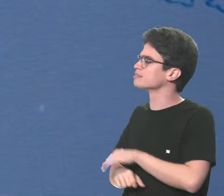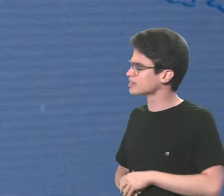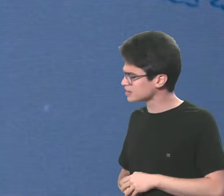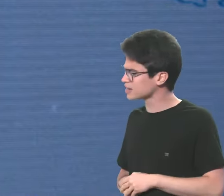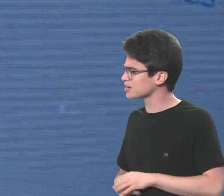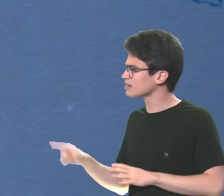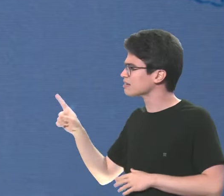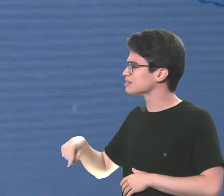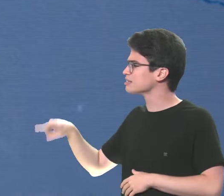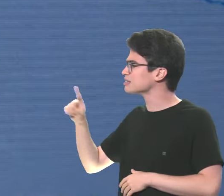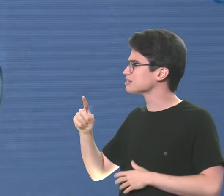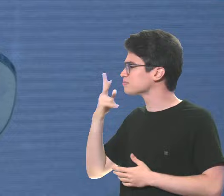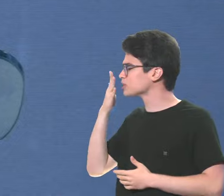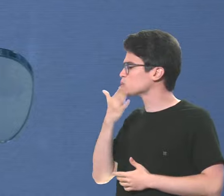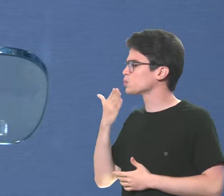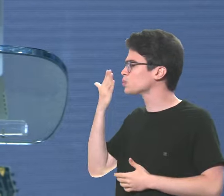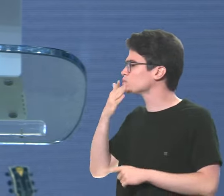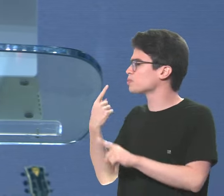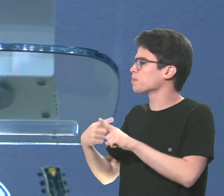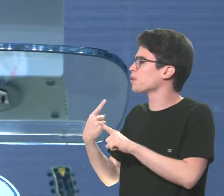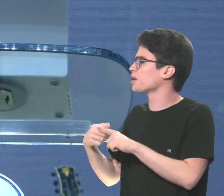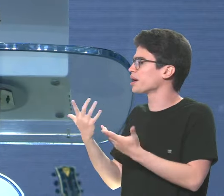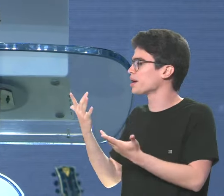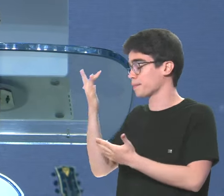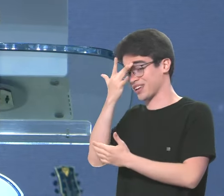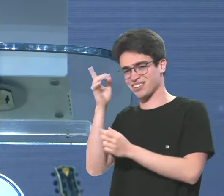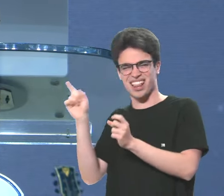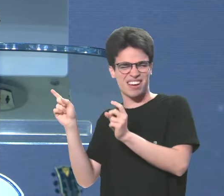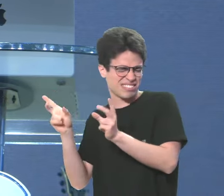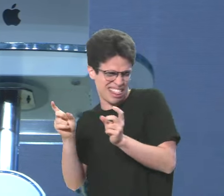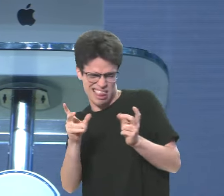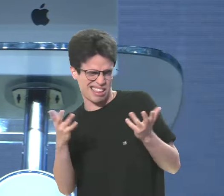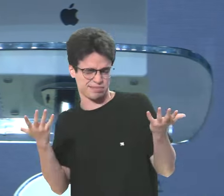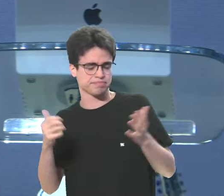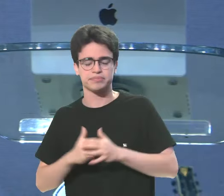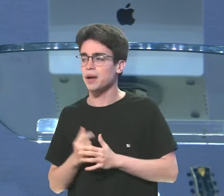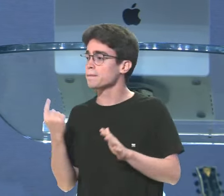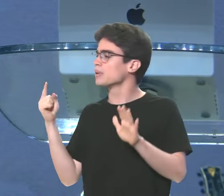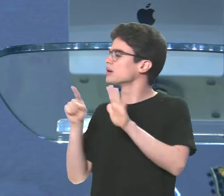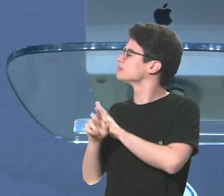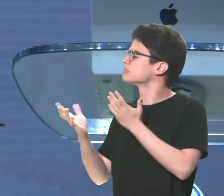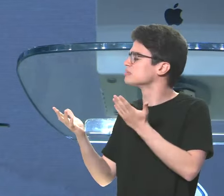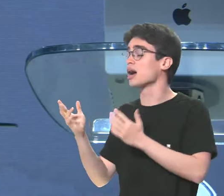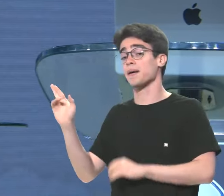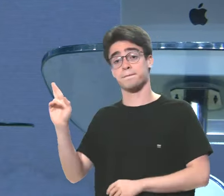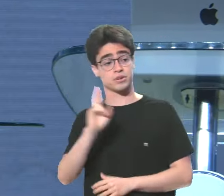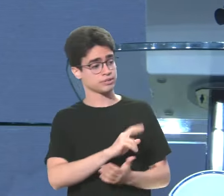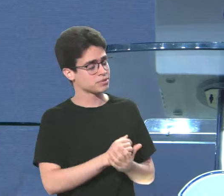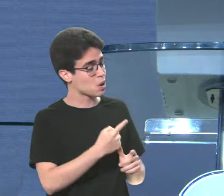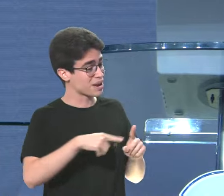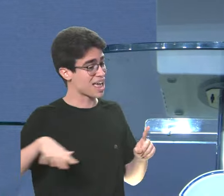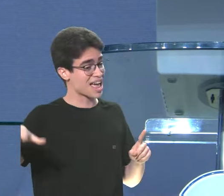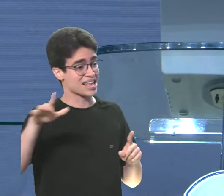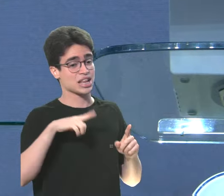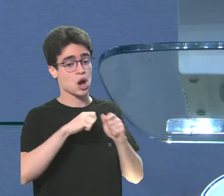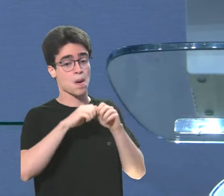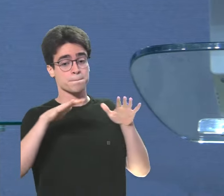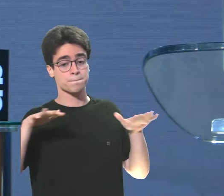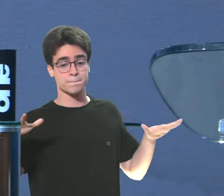que que as frutas são tão doces aqui perguntar pros Comerciantes vendedores lá e eles falaram aqui a gente tem uma morto